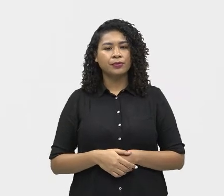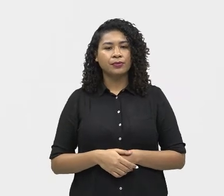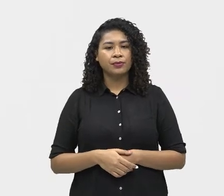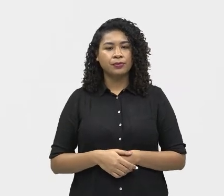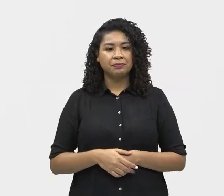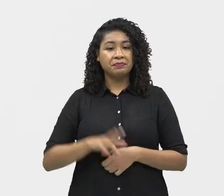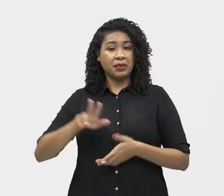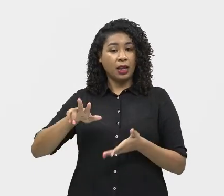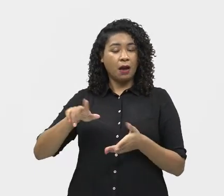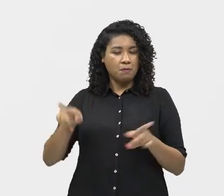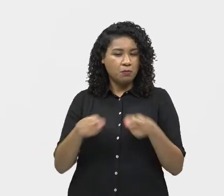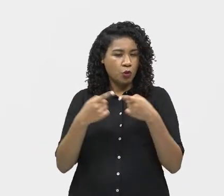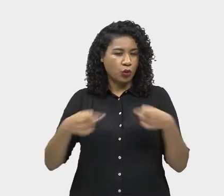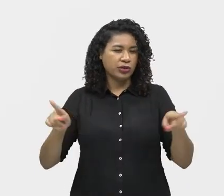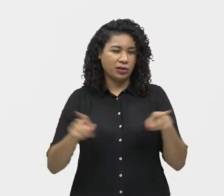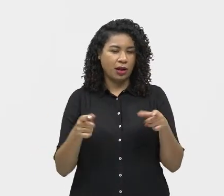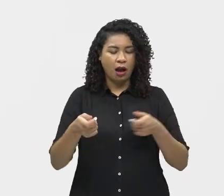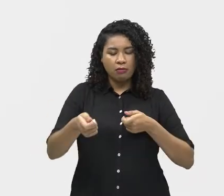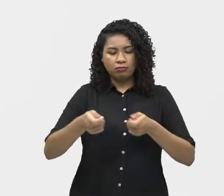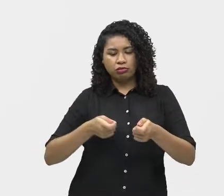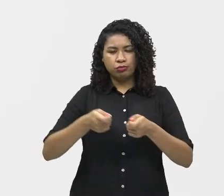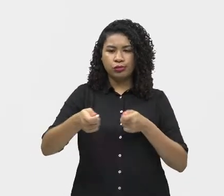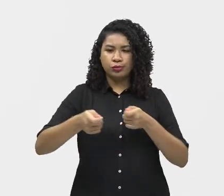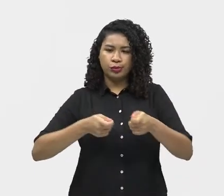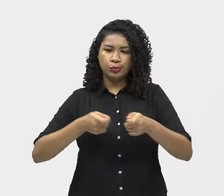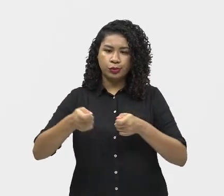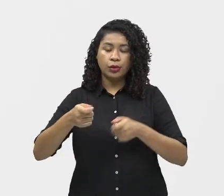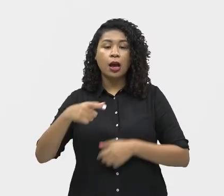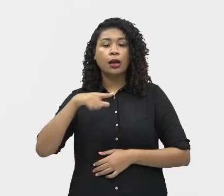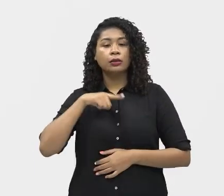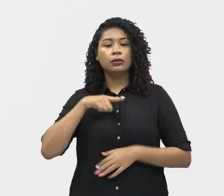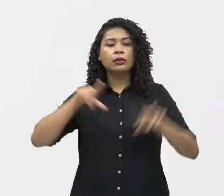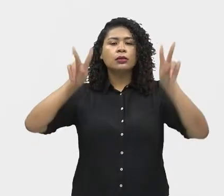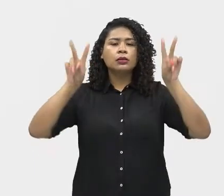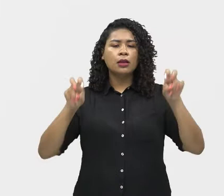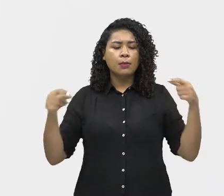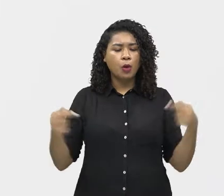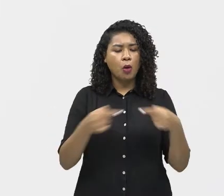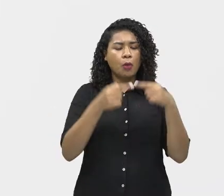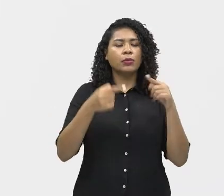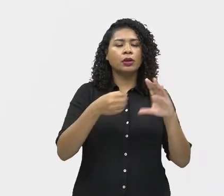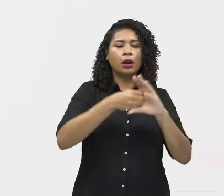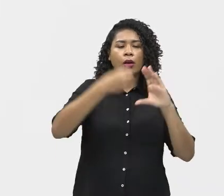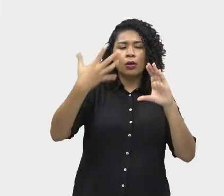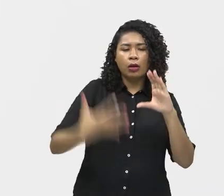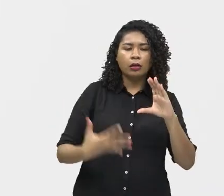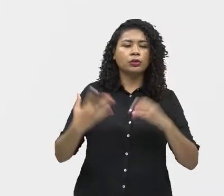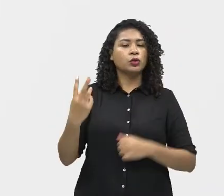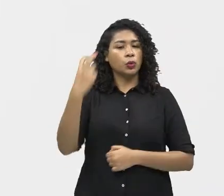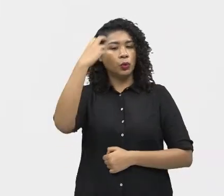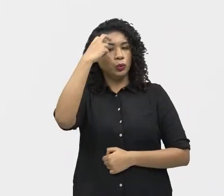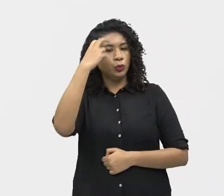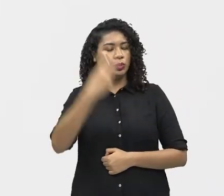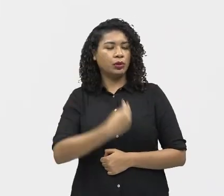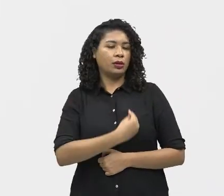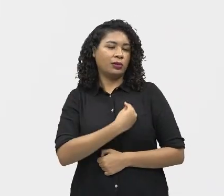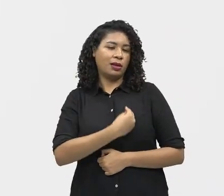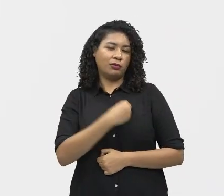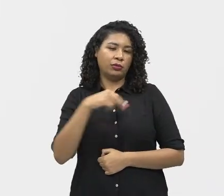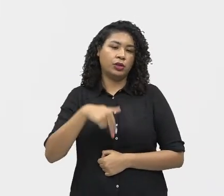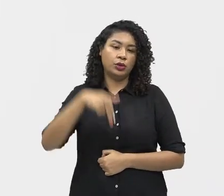A música de forró possui temática ligada aos aspectos culturais e cotidianos da